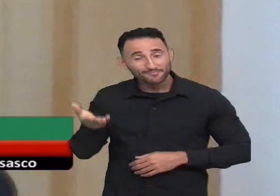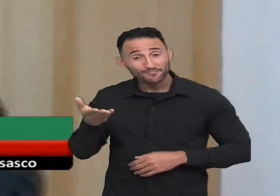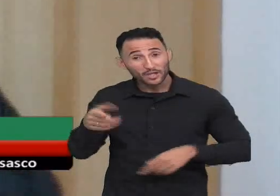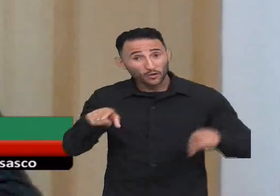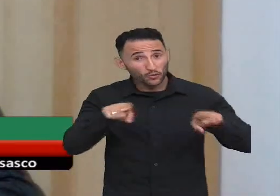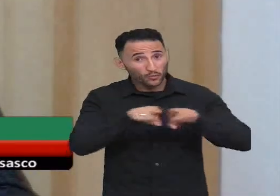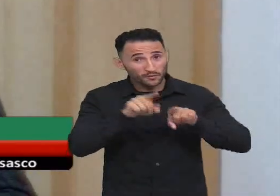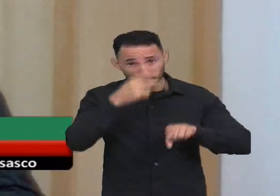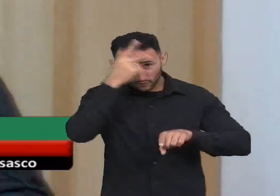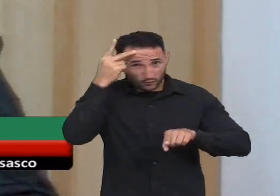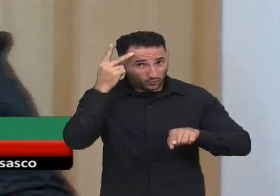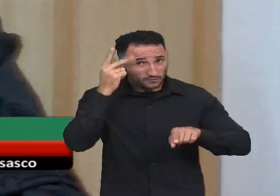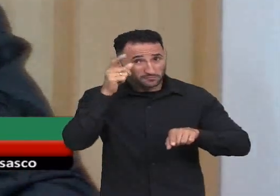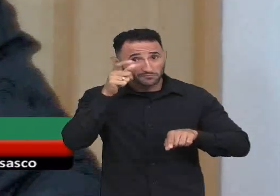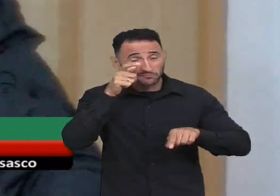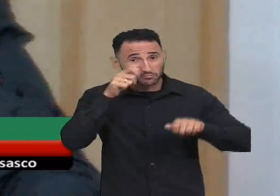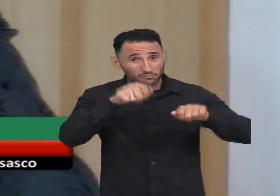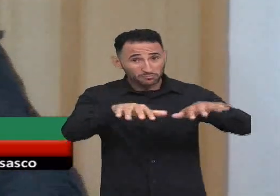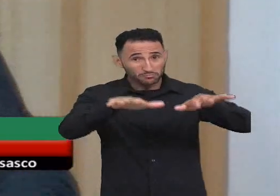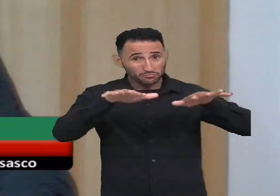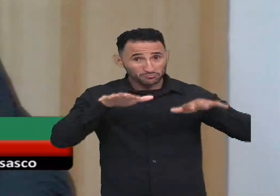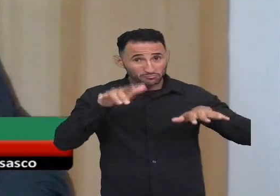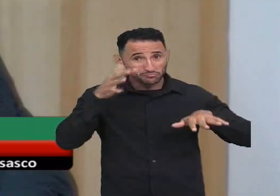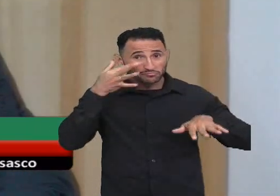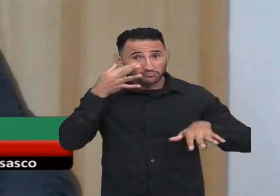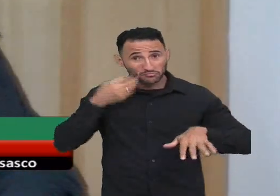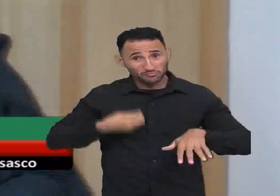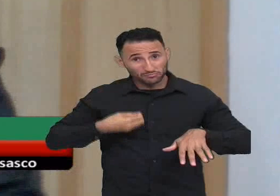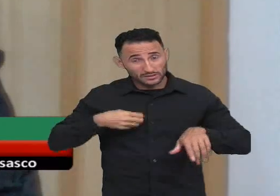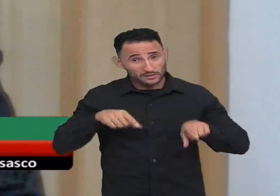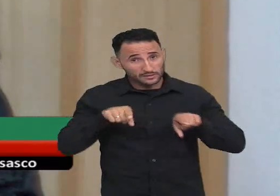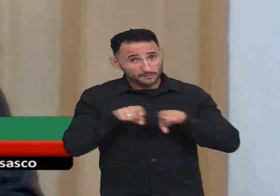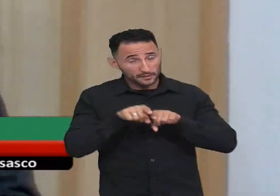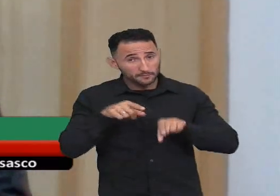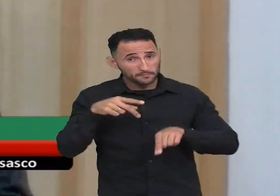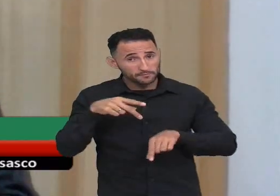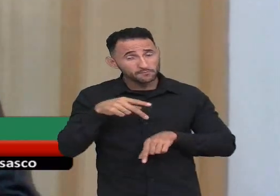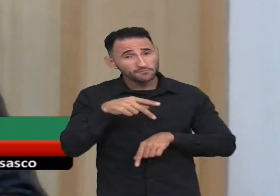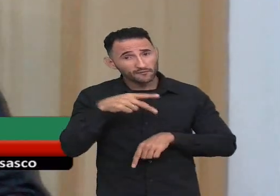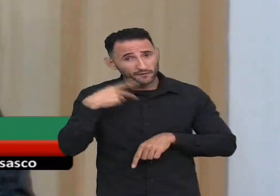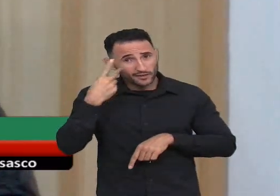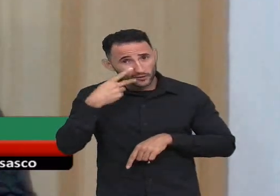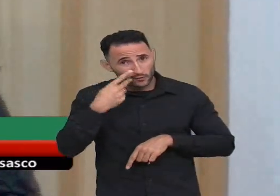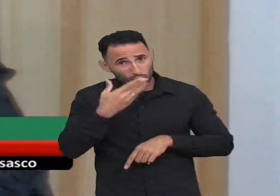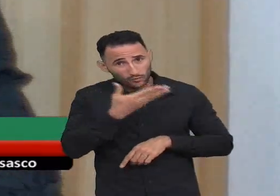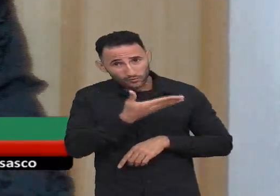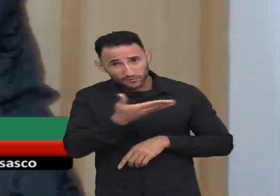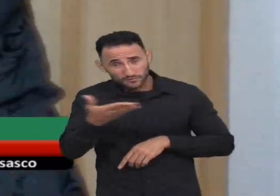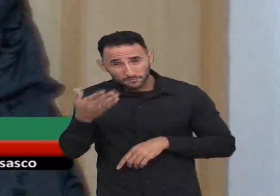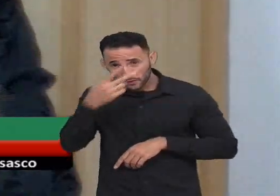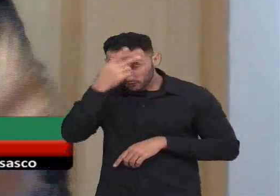público presente. Um bom dia a todos, senhores vereadoras, senhoras vereadoras, aos internautas.